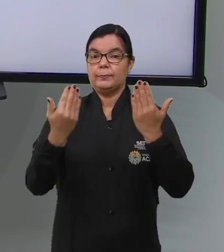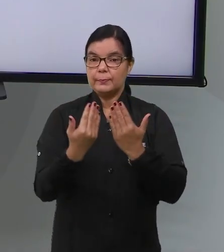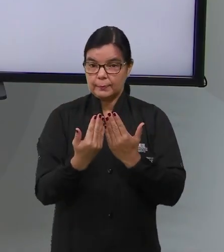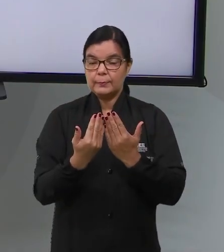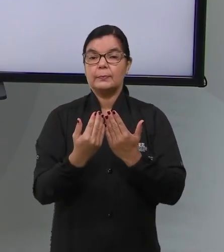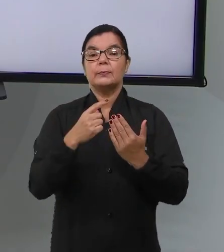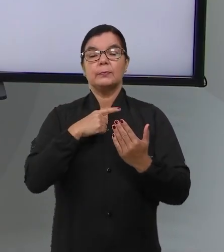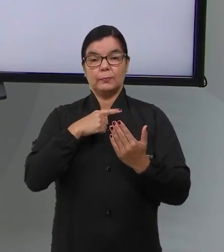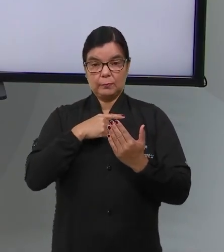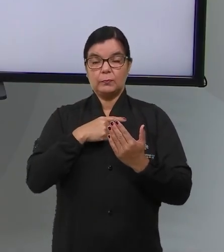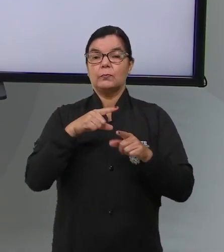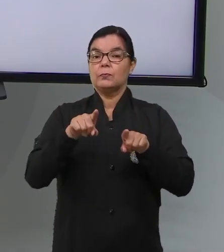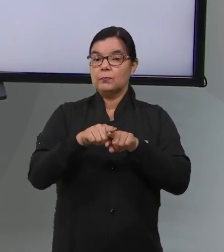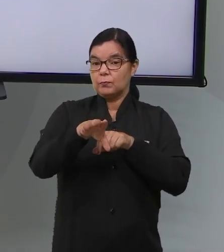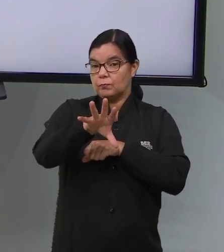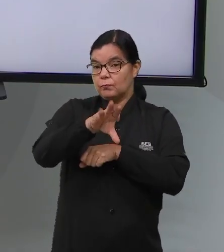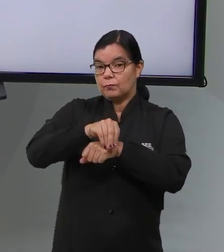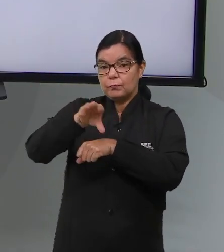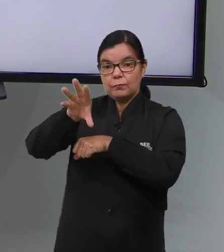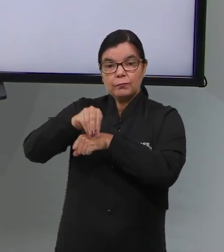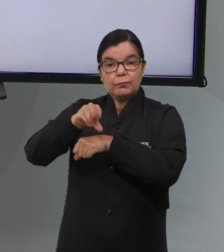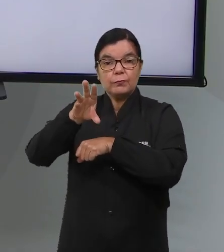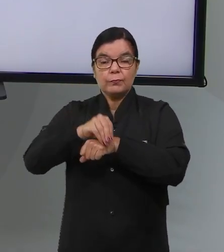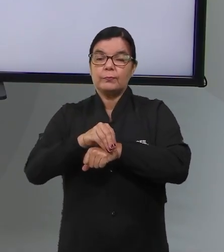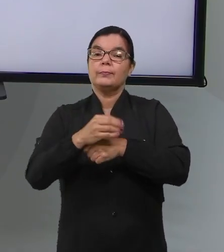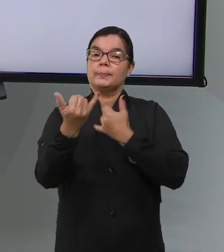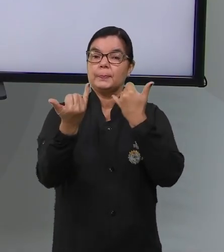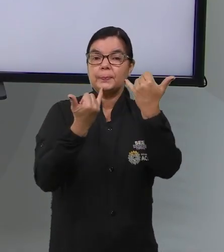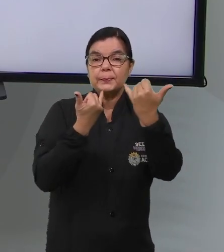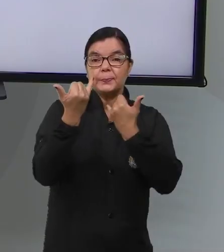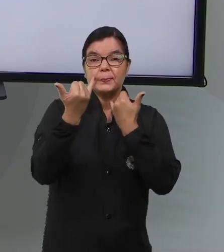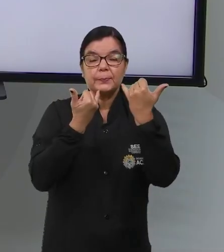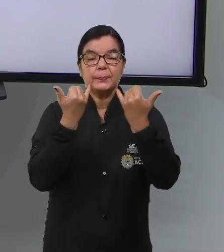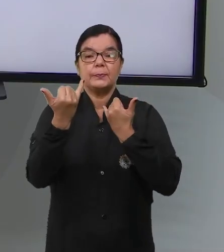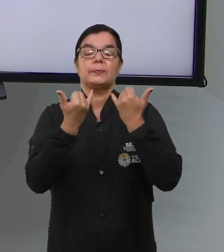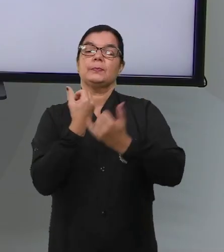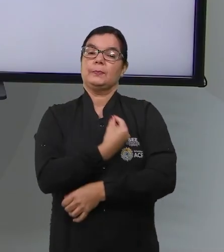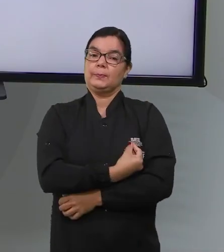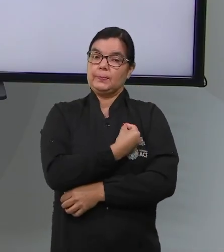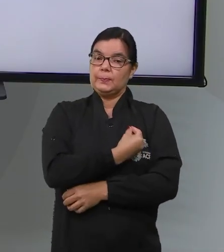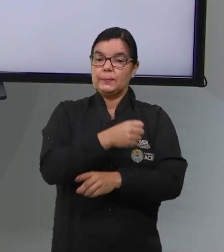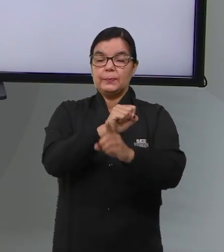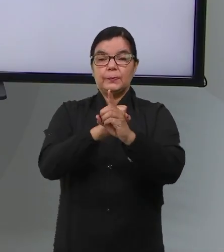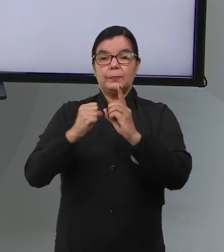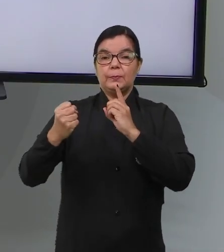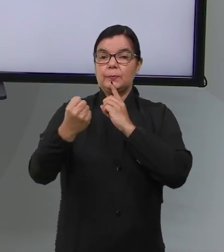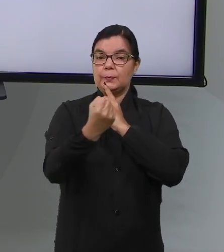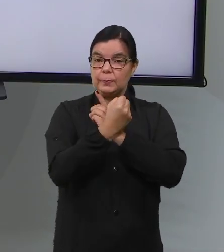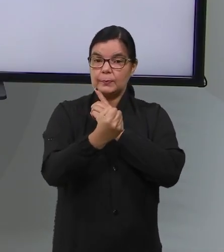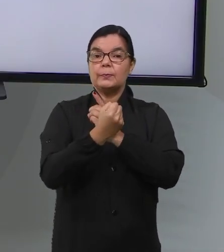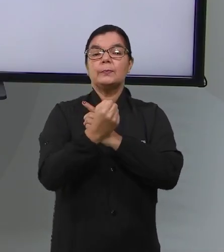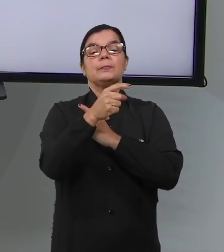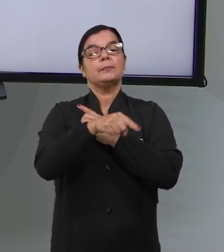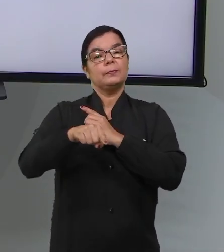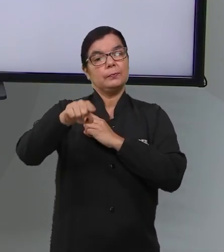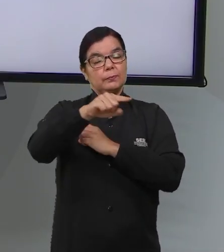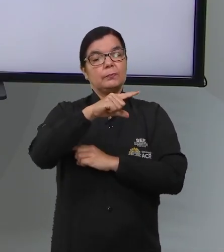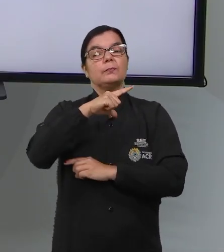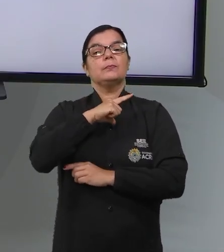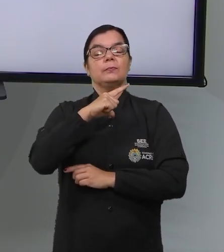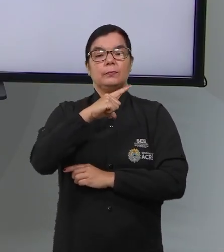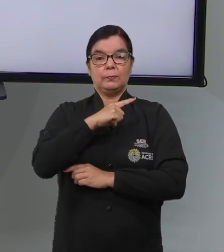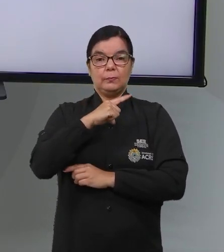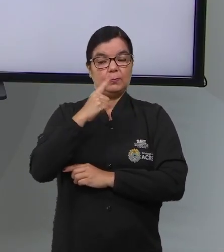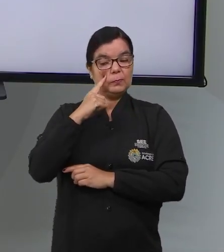Você recebe os códigos, você recebe as informações existentes na sociedade e você tem condições